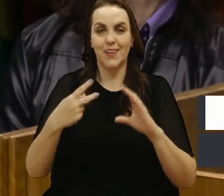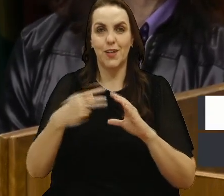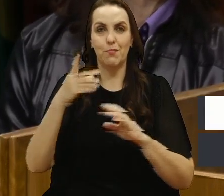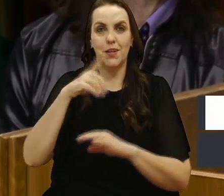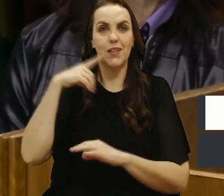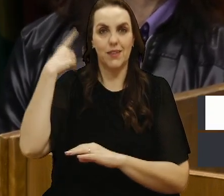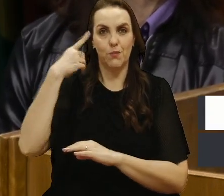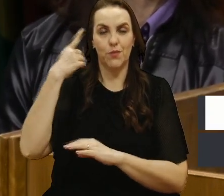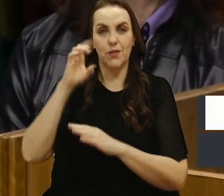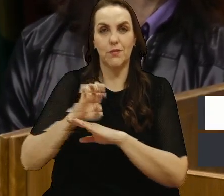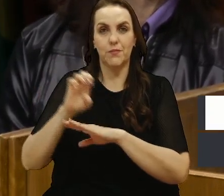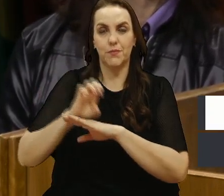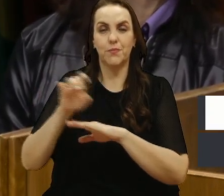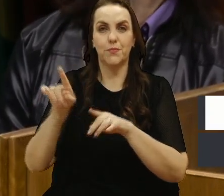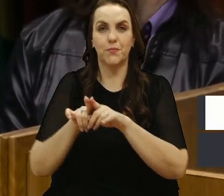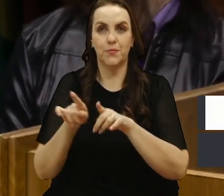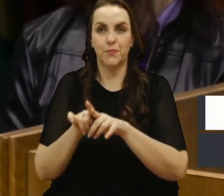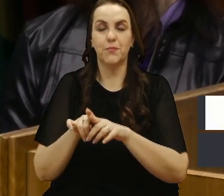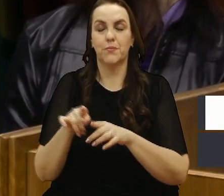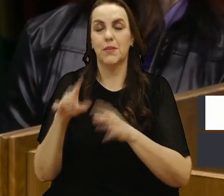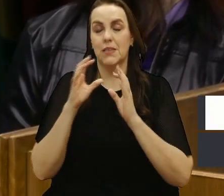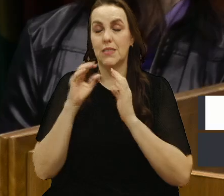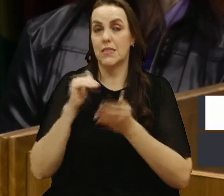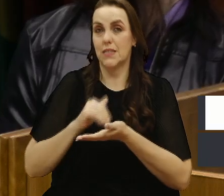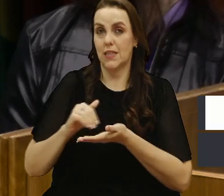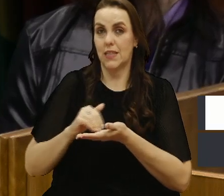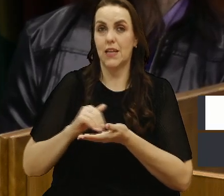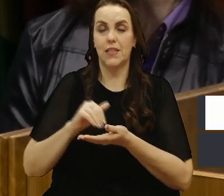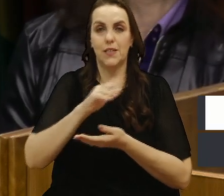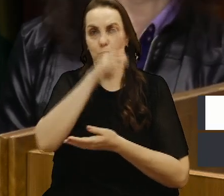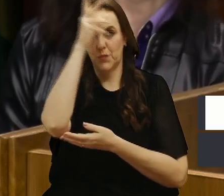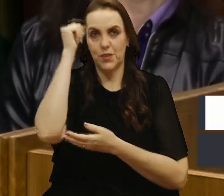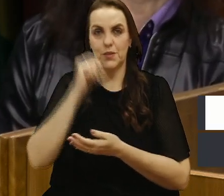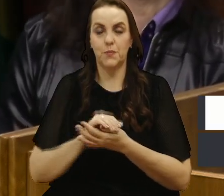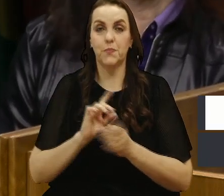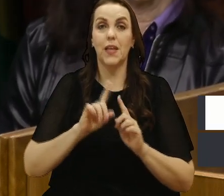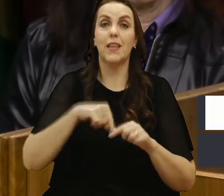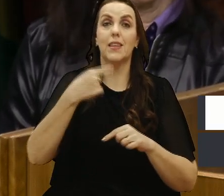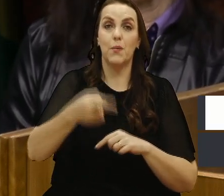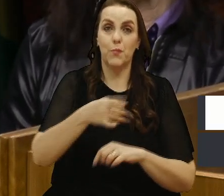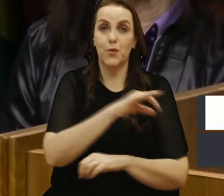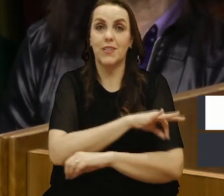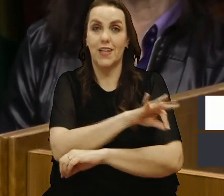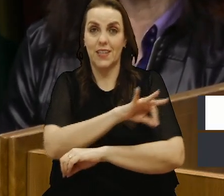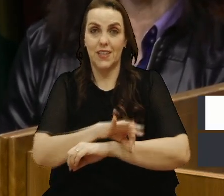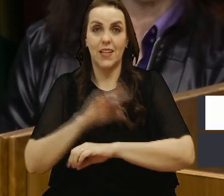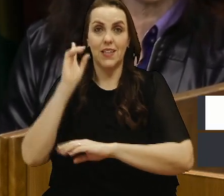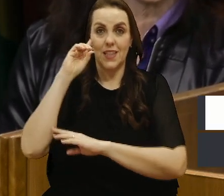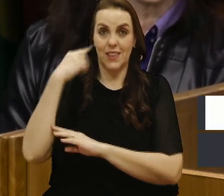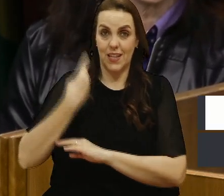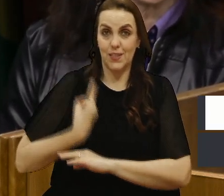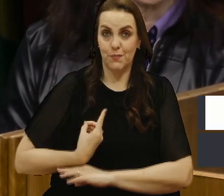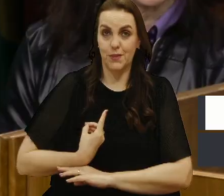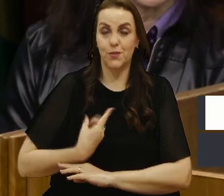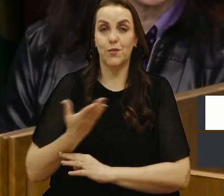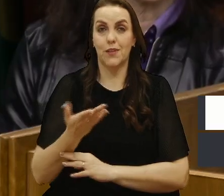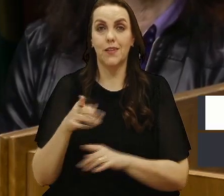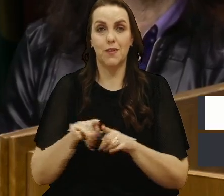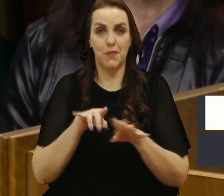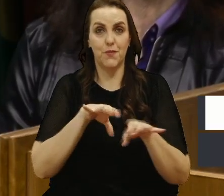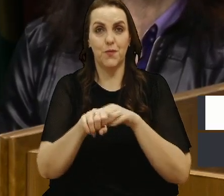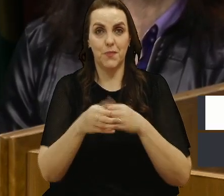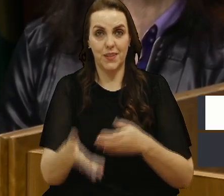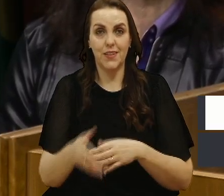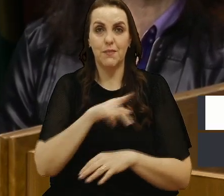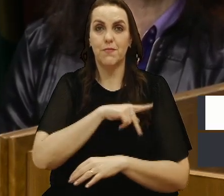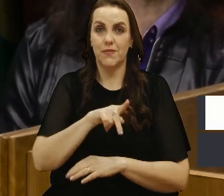secretário do município em mais do que uma pasta. Depois, a arquiteta Denise Pessoa, também nossa egressa, formada aqui, e foi presidente nessa